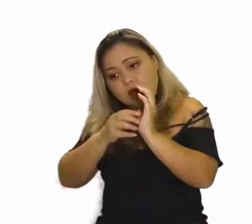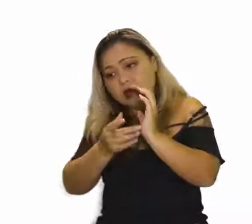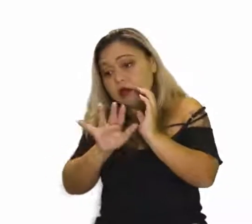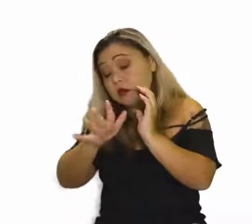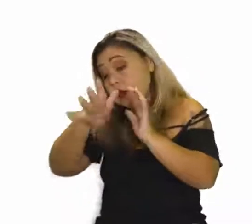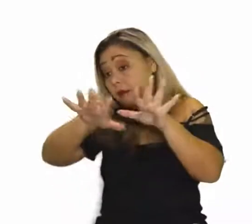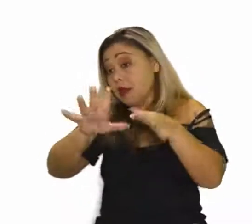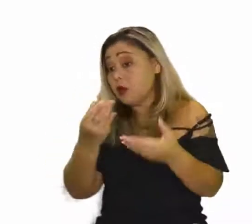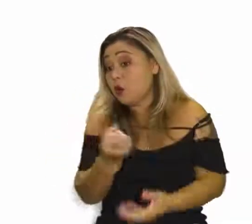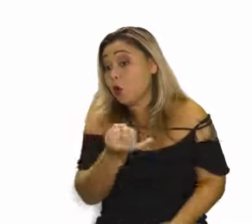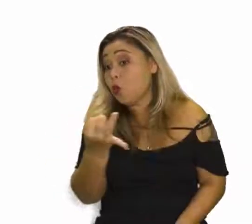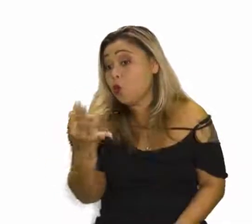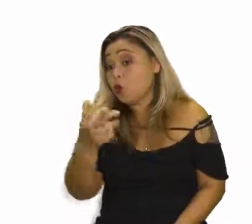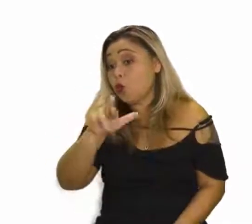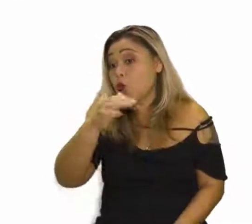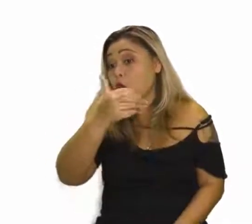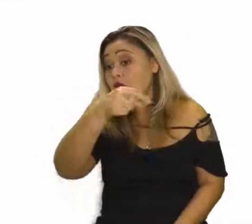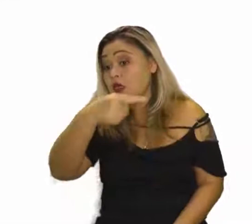quantidade de ração.